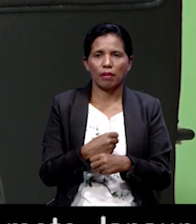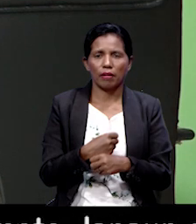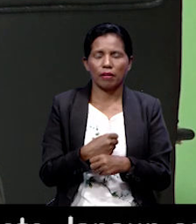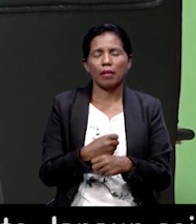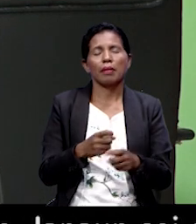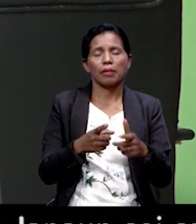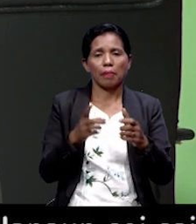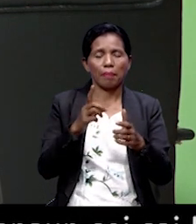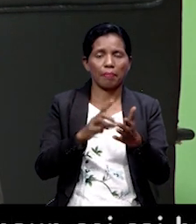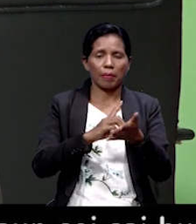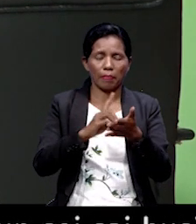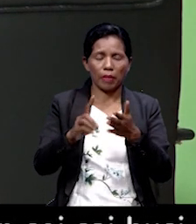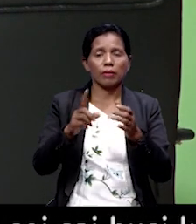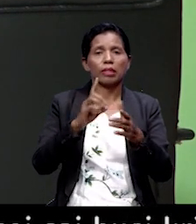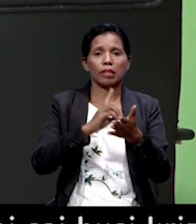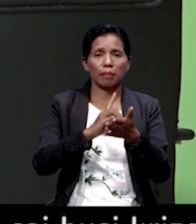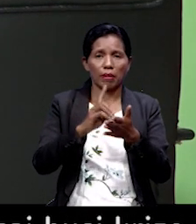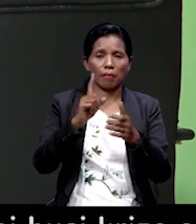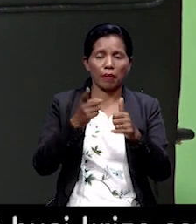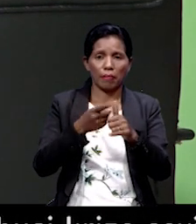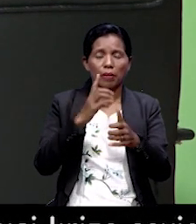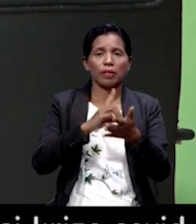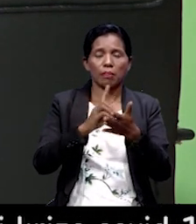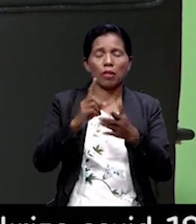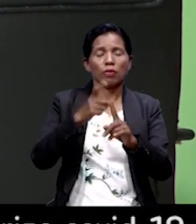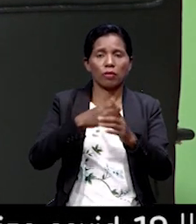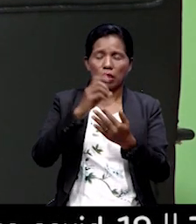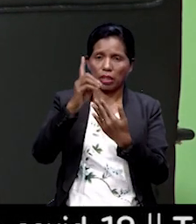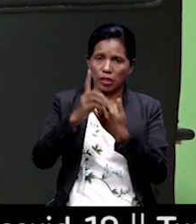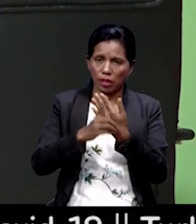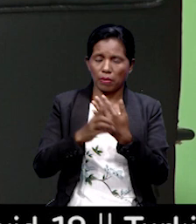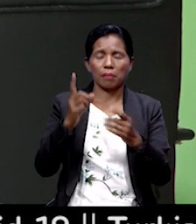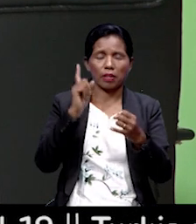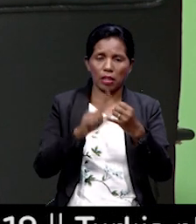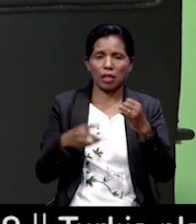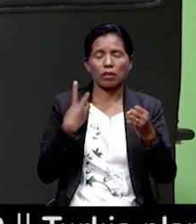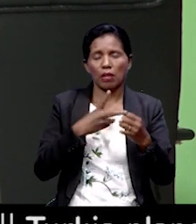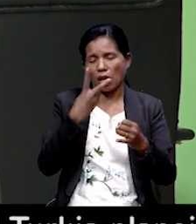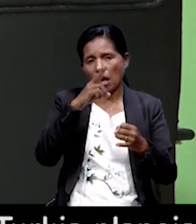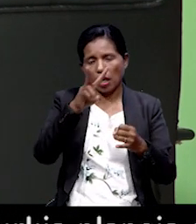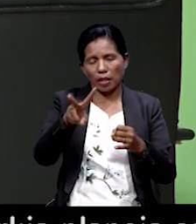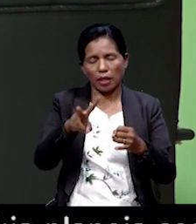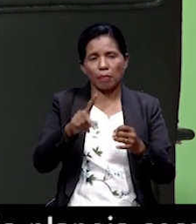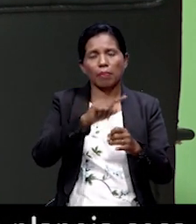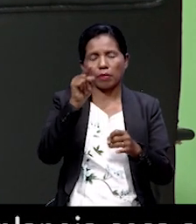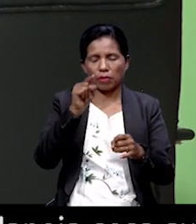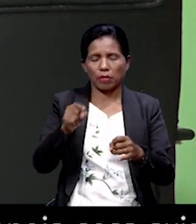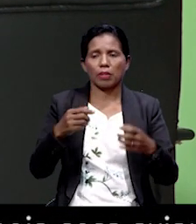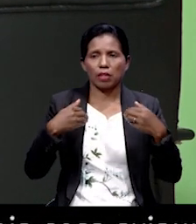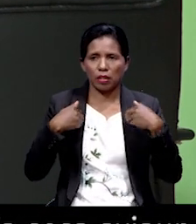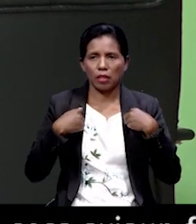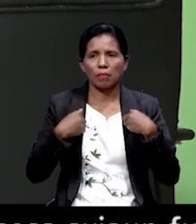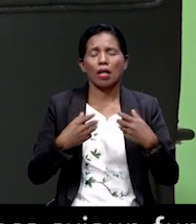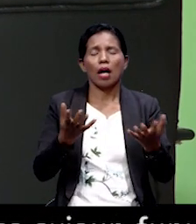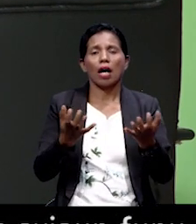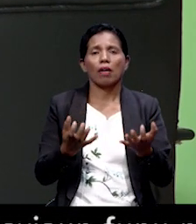semana fulan dezembro. Ida nene piloto ikus liu. Kode dunia albel hal mempemantapan hareba perguntas ni be make kuesioner inomos akar informa